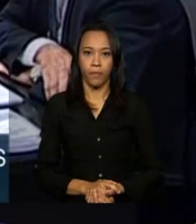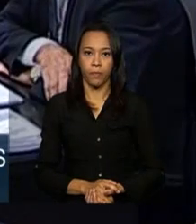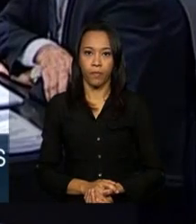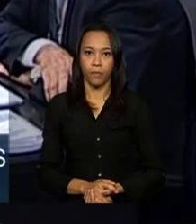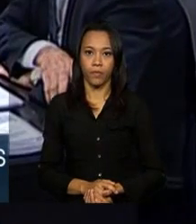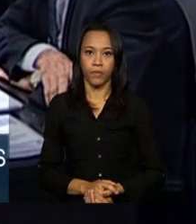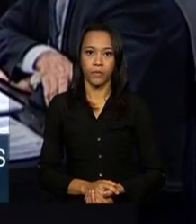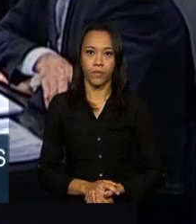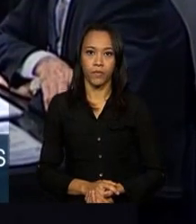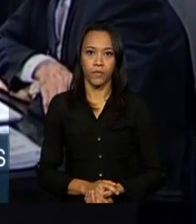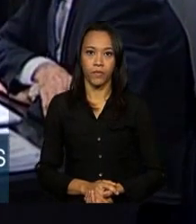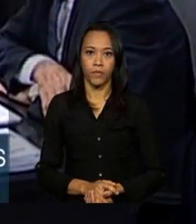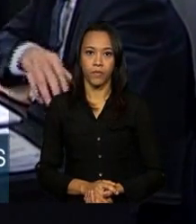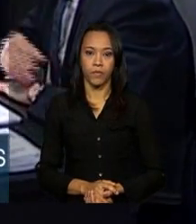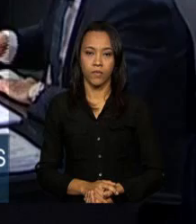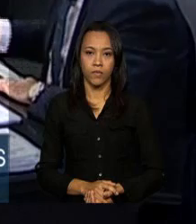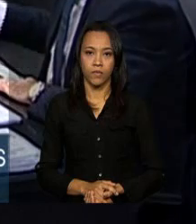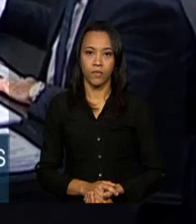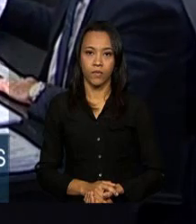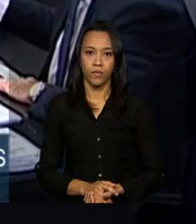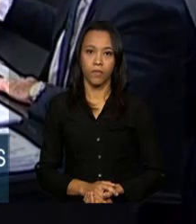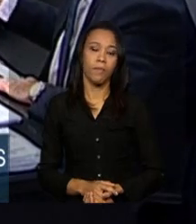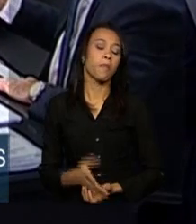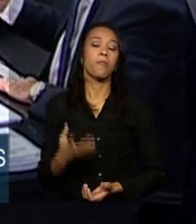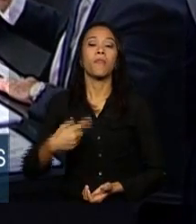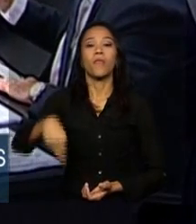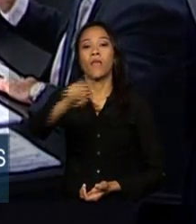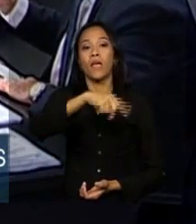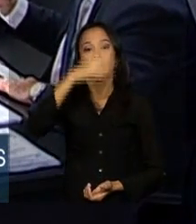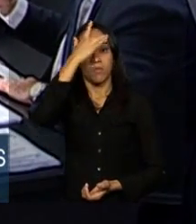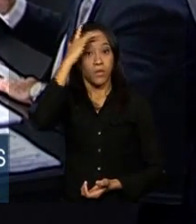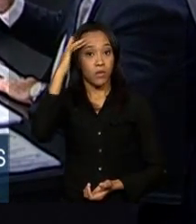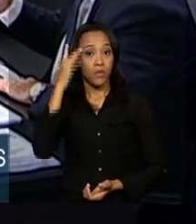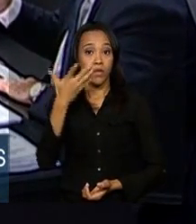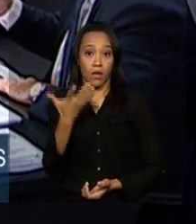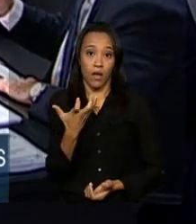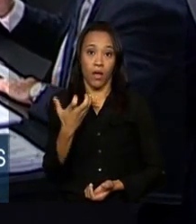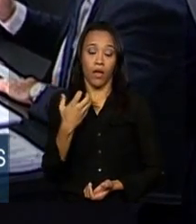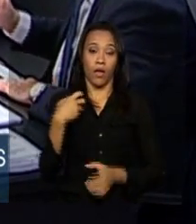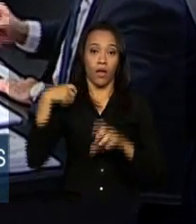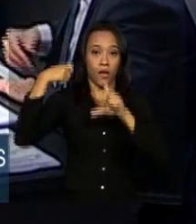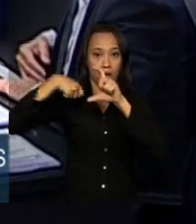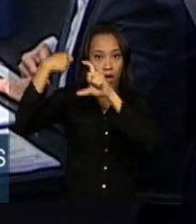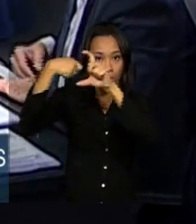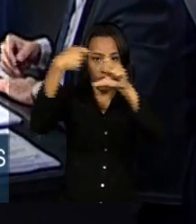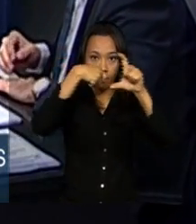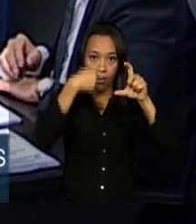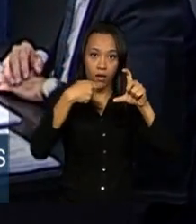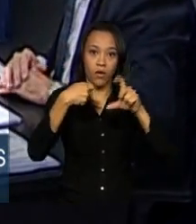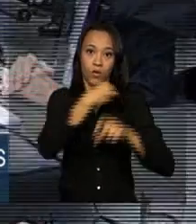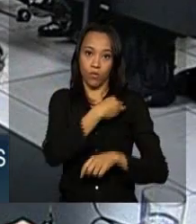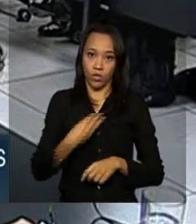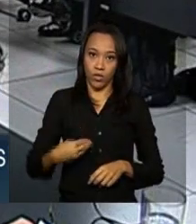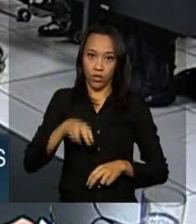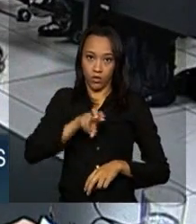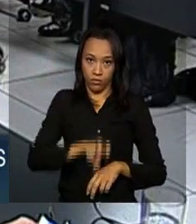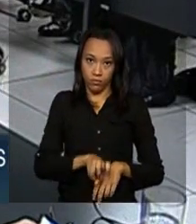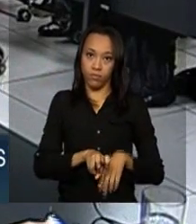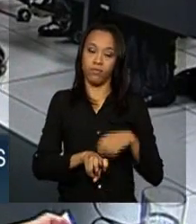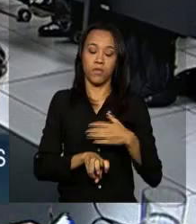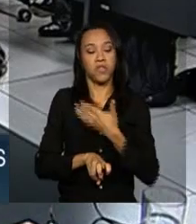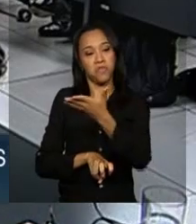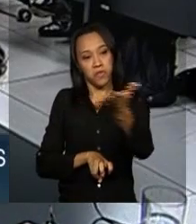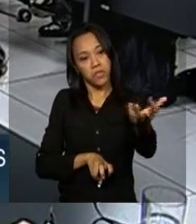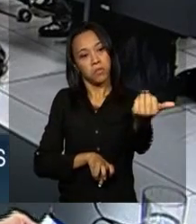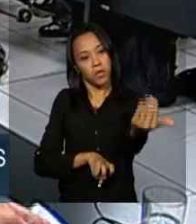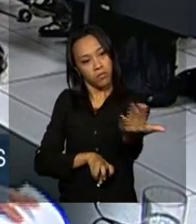pronto então aí pessoal que quiser gravar as imagens o ministro fica aqui e aí vocês